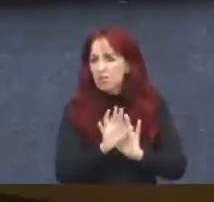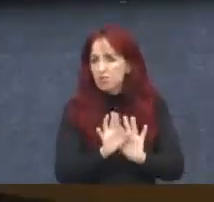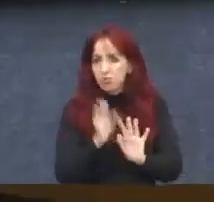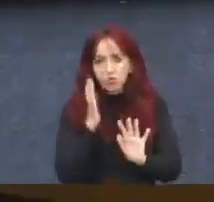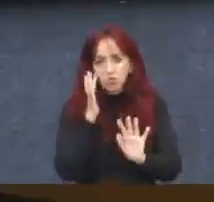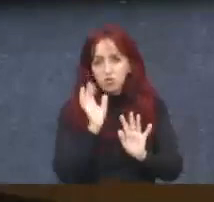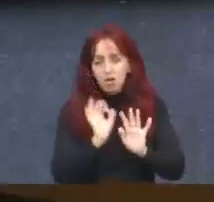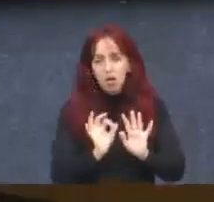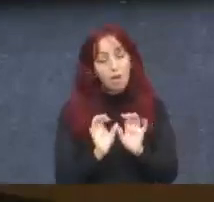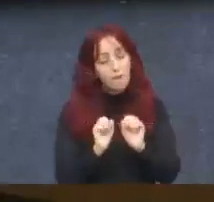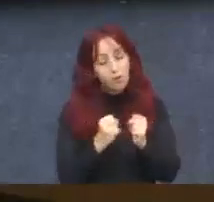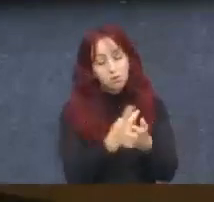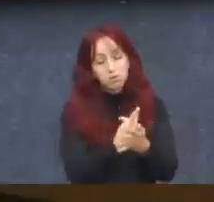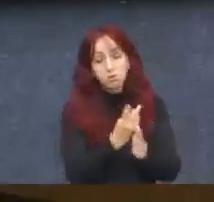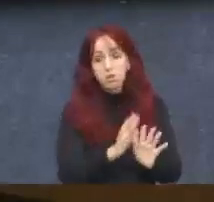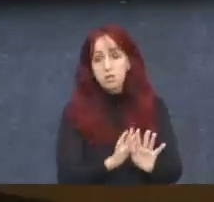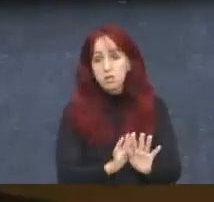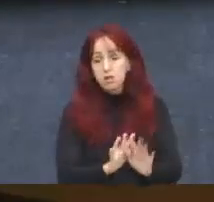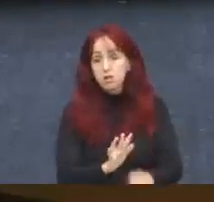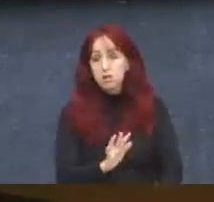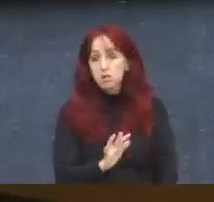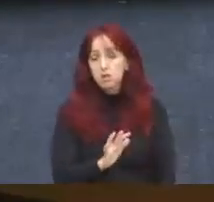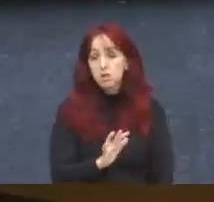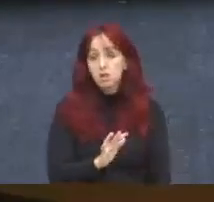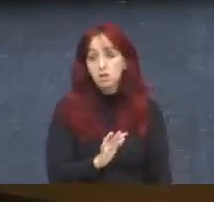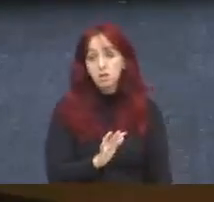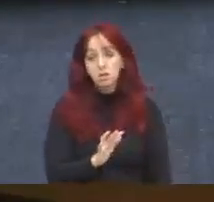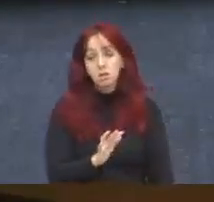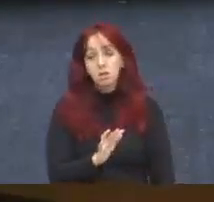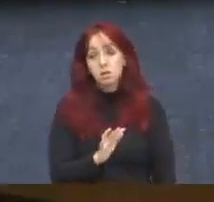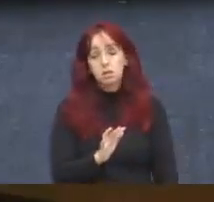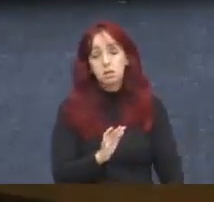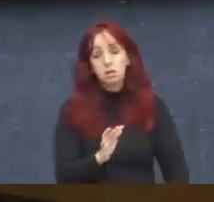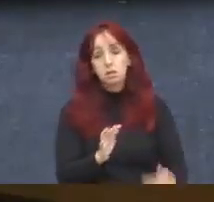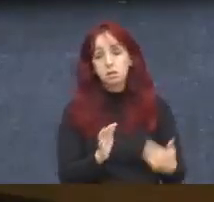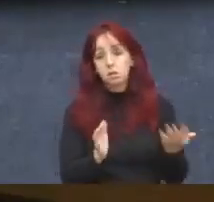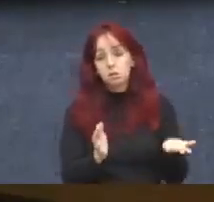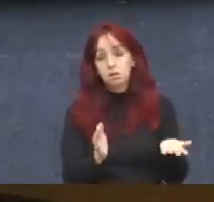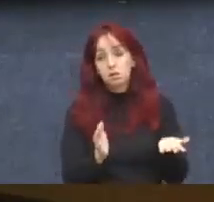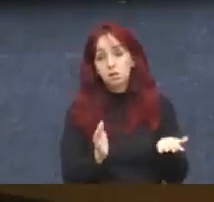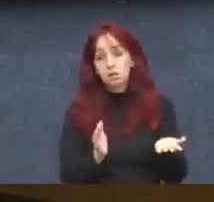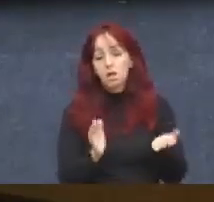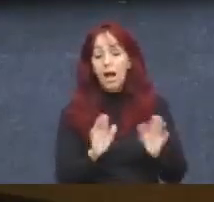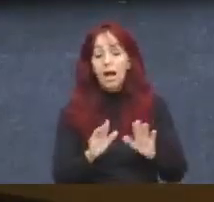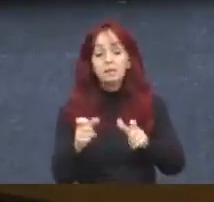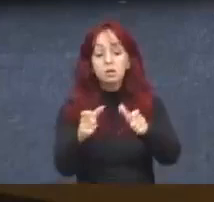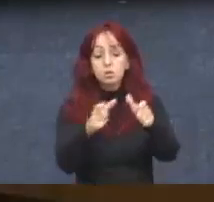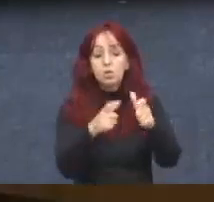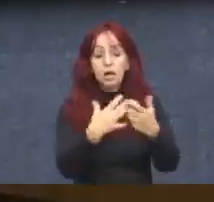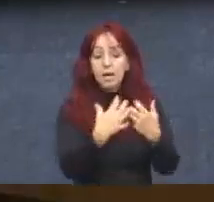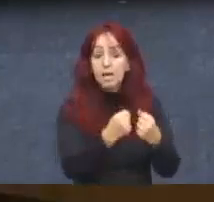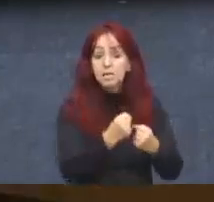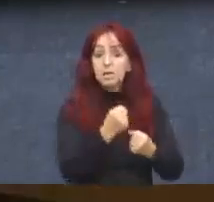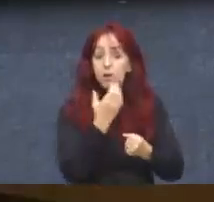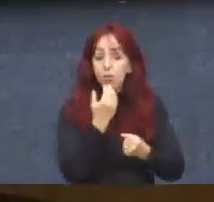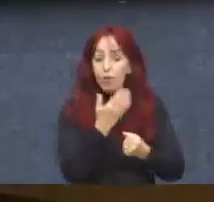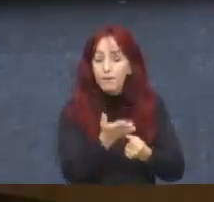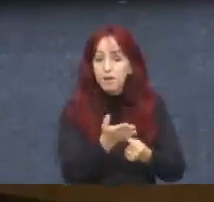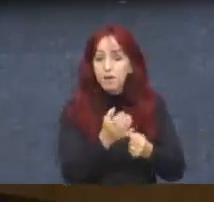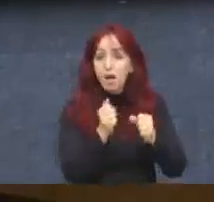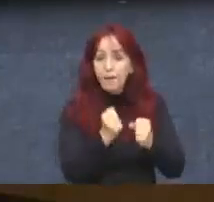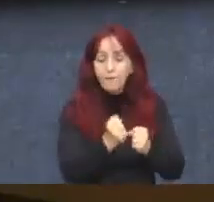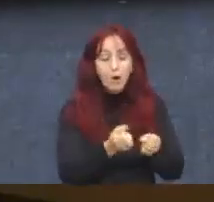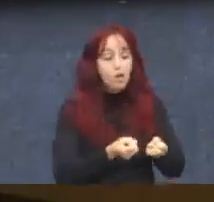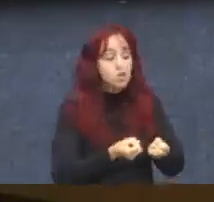que é nada, que pode acontecer, essa OSC ou essa entidade que receber, entregar para a